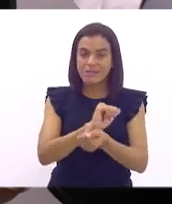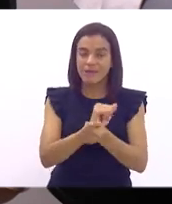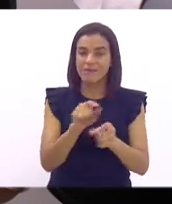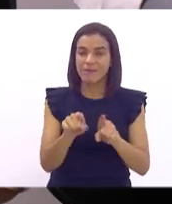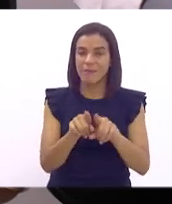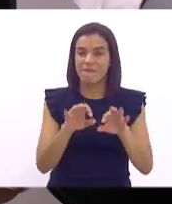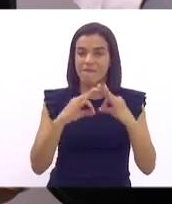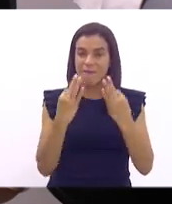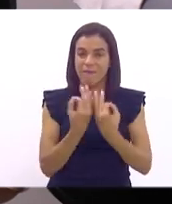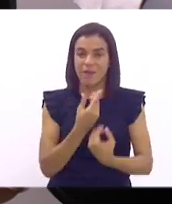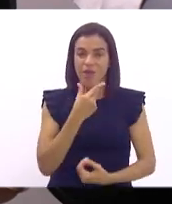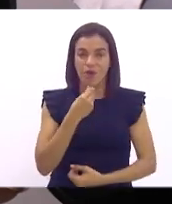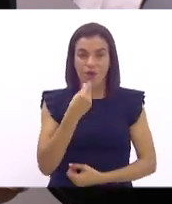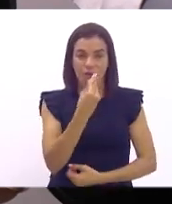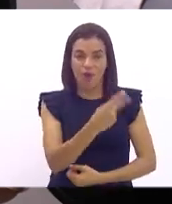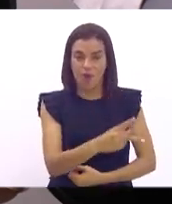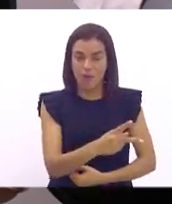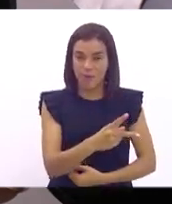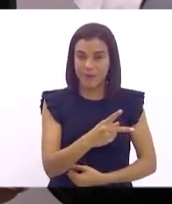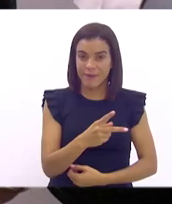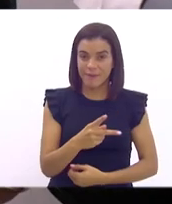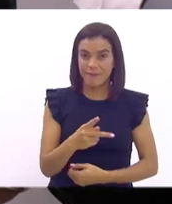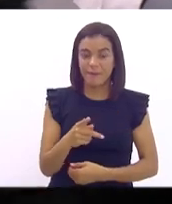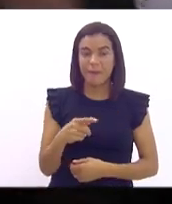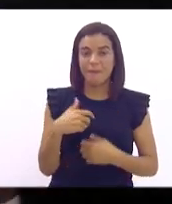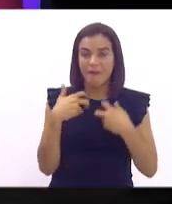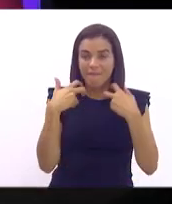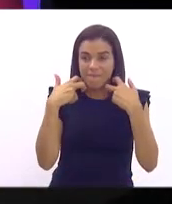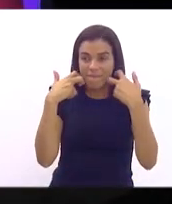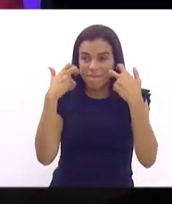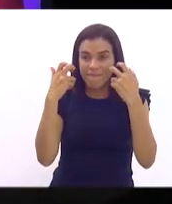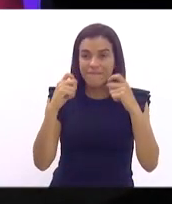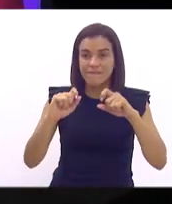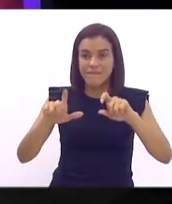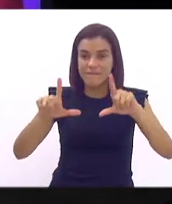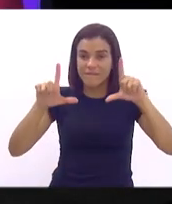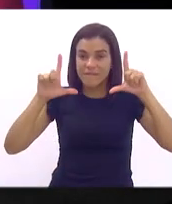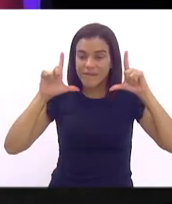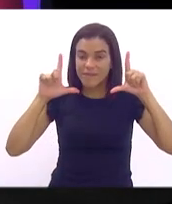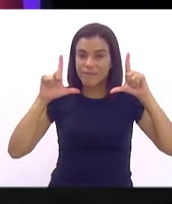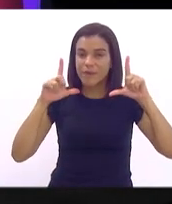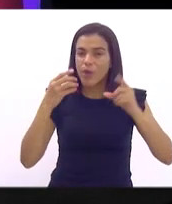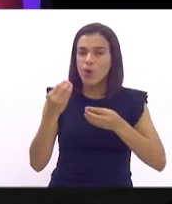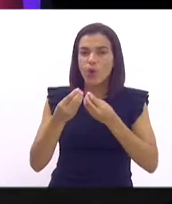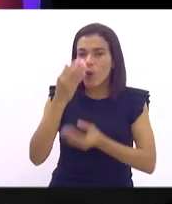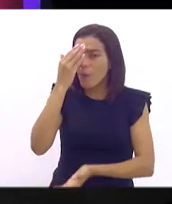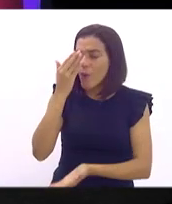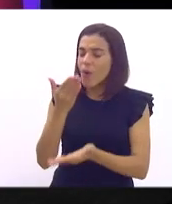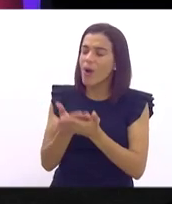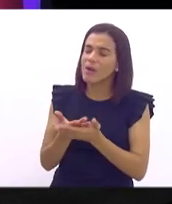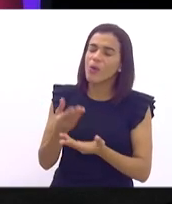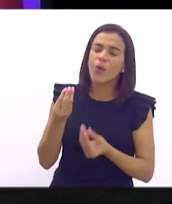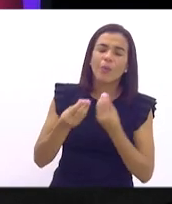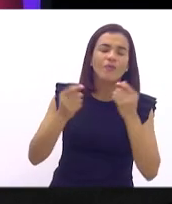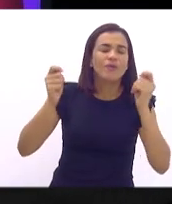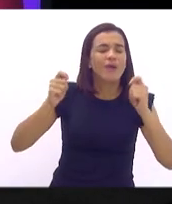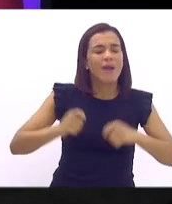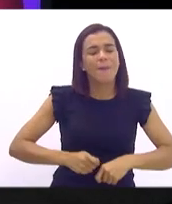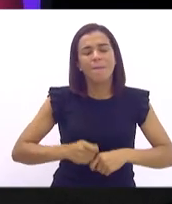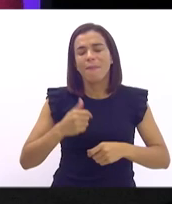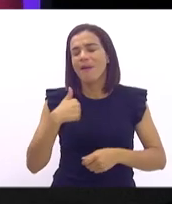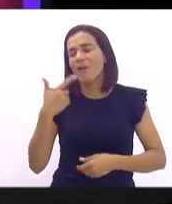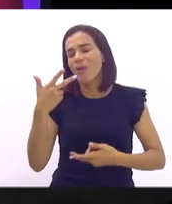E com essa exposição, a vergonha gerada por essa exposição. Como eu acreditei, como eu não vi. Eu